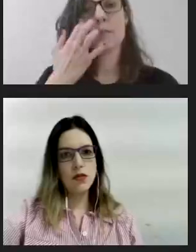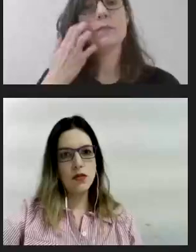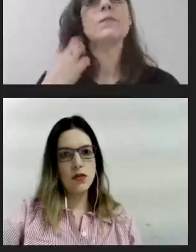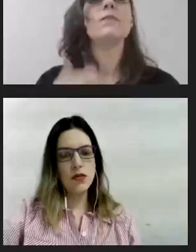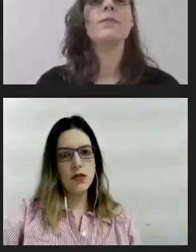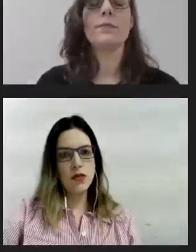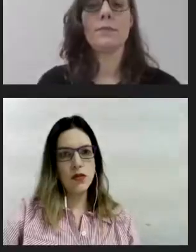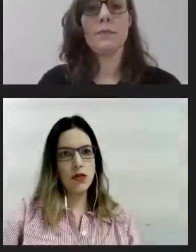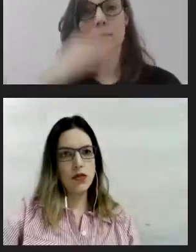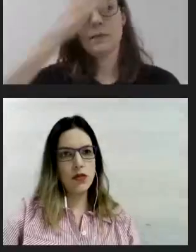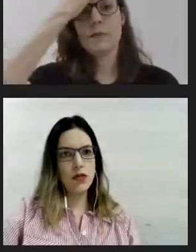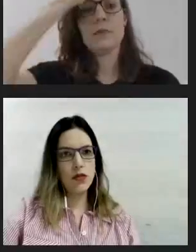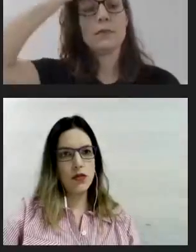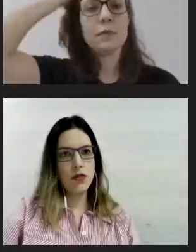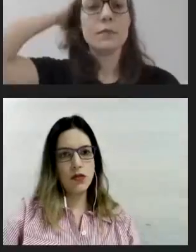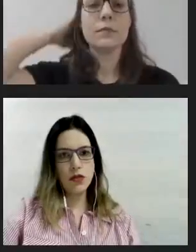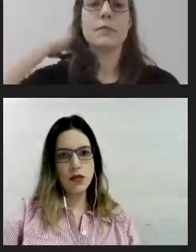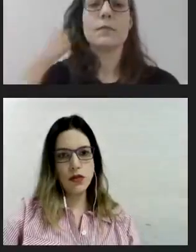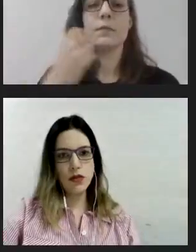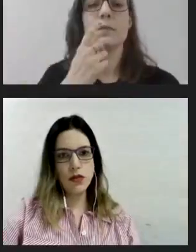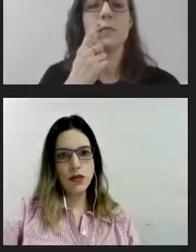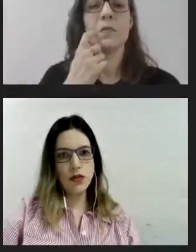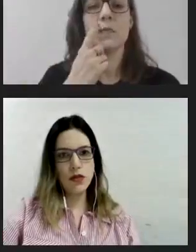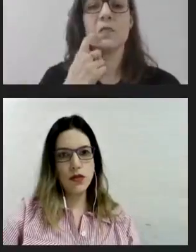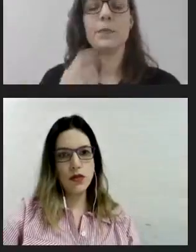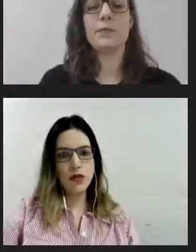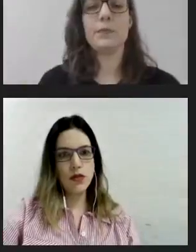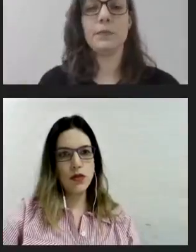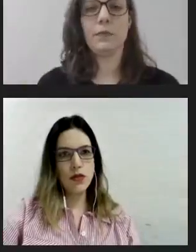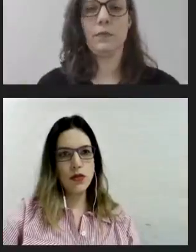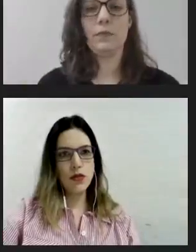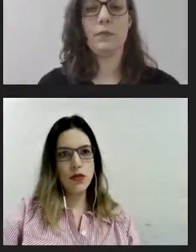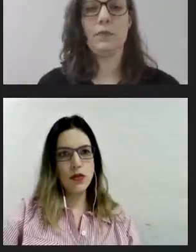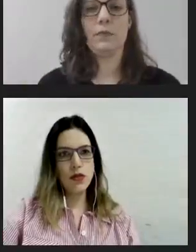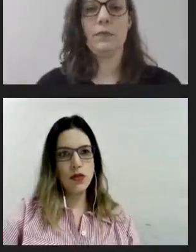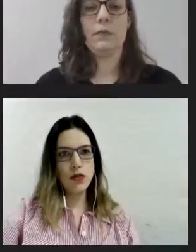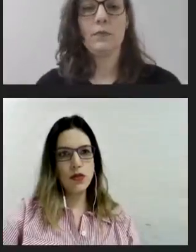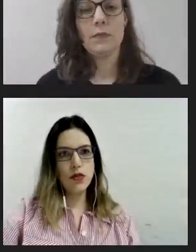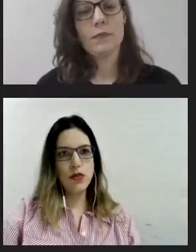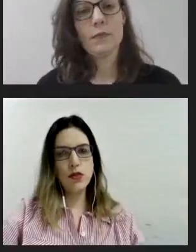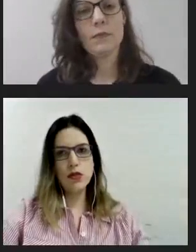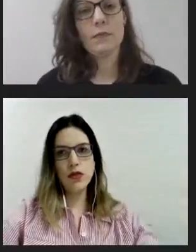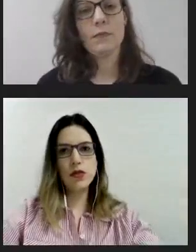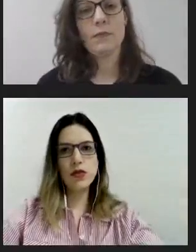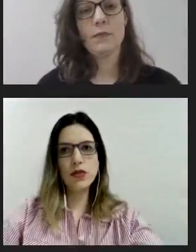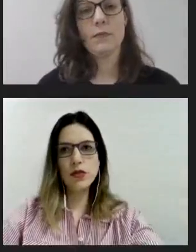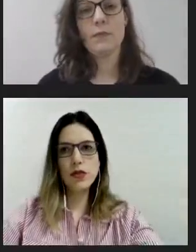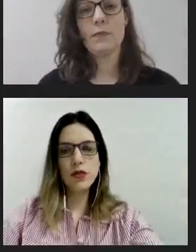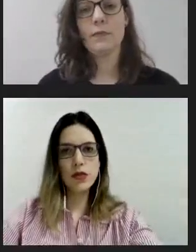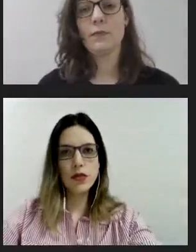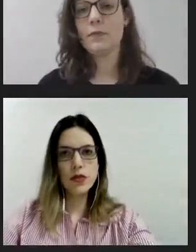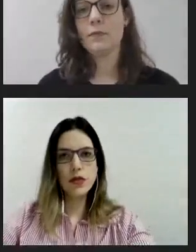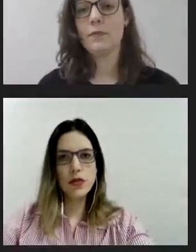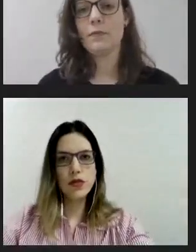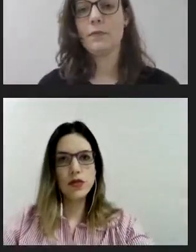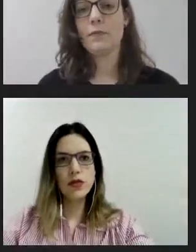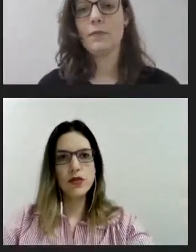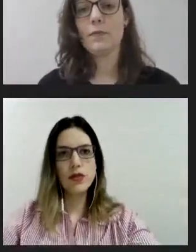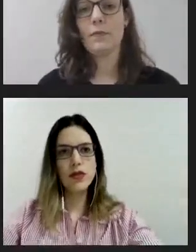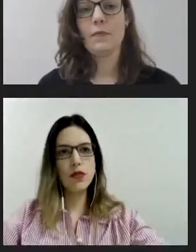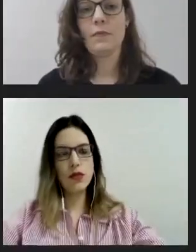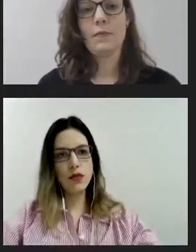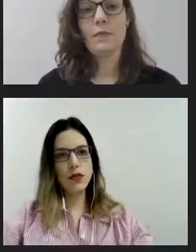hoje, que é de sensibilizar outros colegas para juntos a gente continuar no debate, para formar os